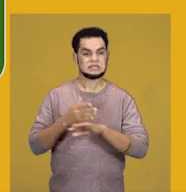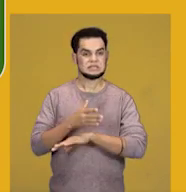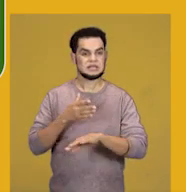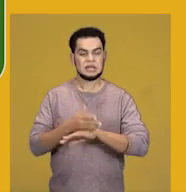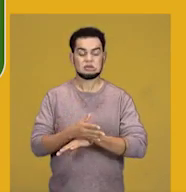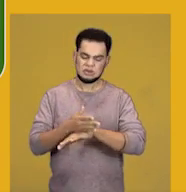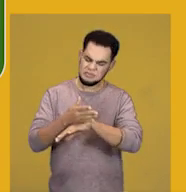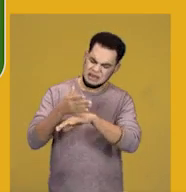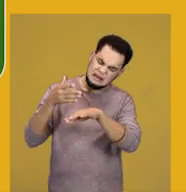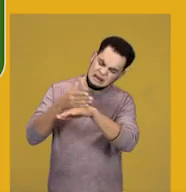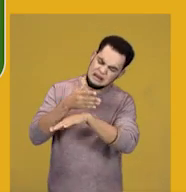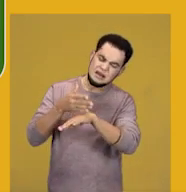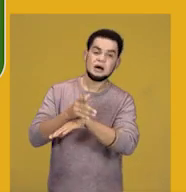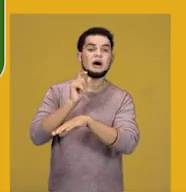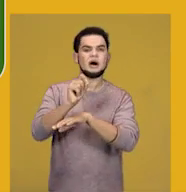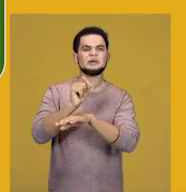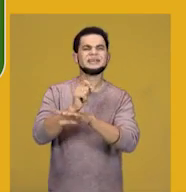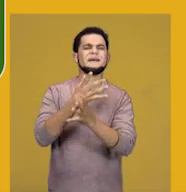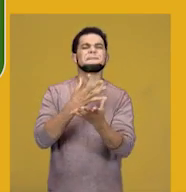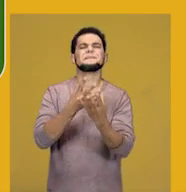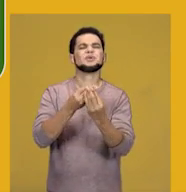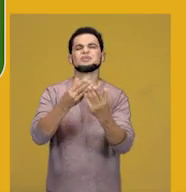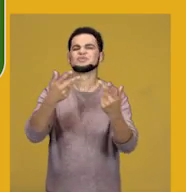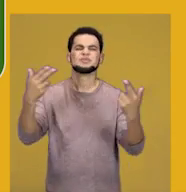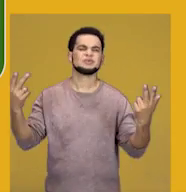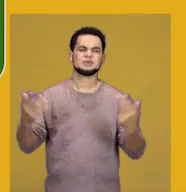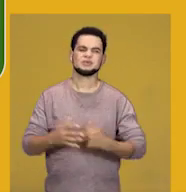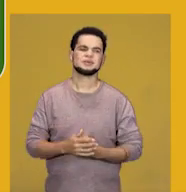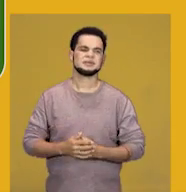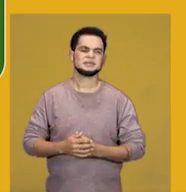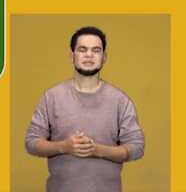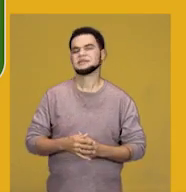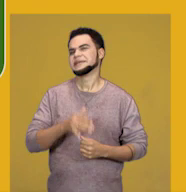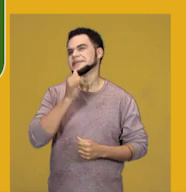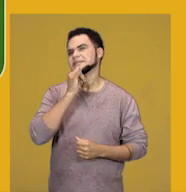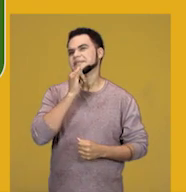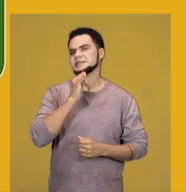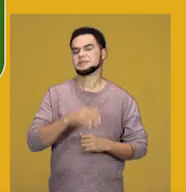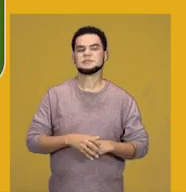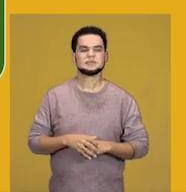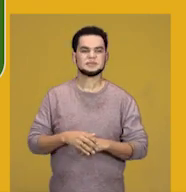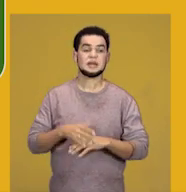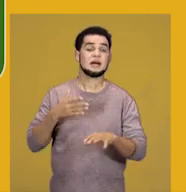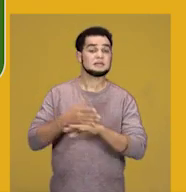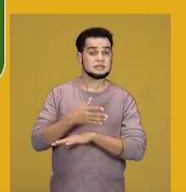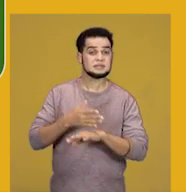Acesso a quê? Acesso a um monte de coisa. A gente pode colocar, por exemplo, acesso